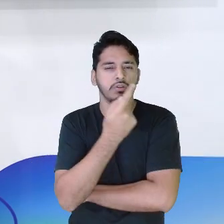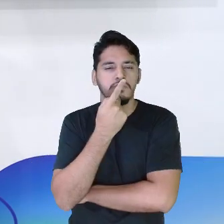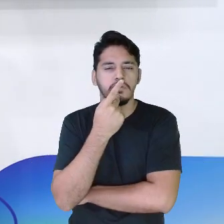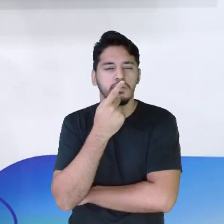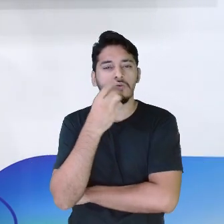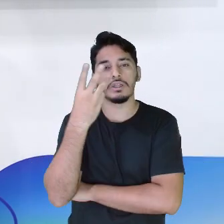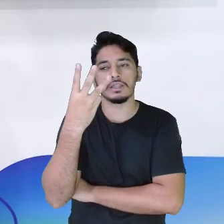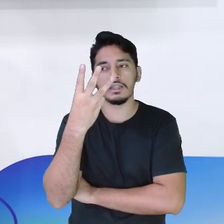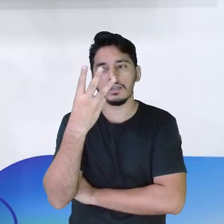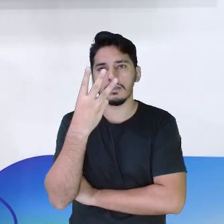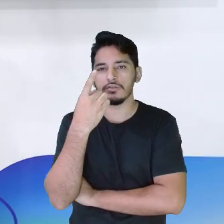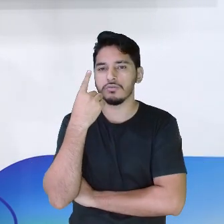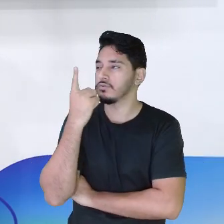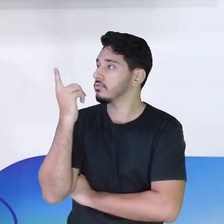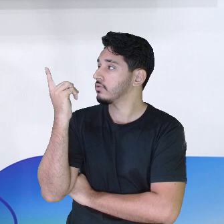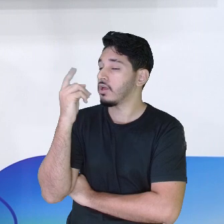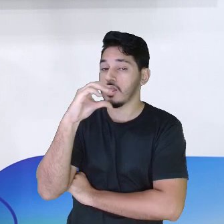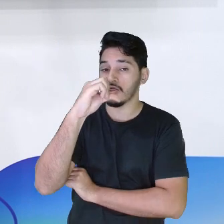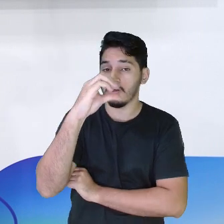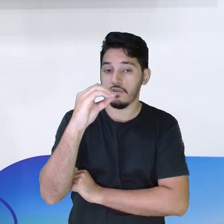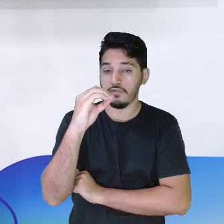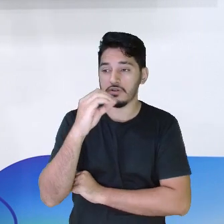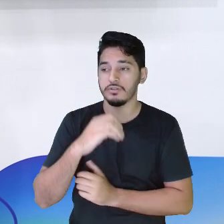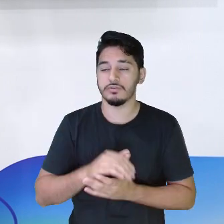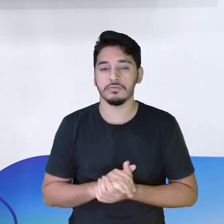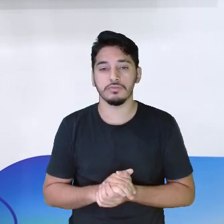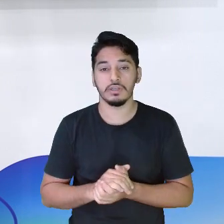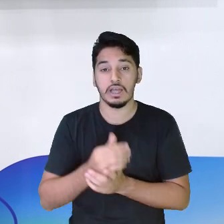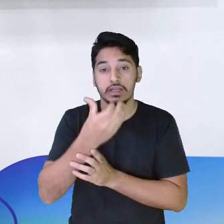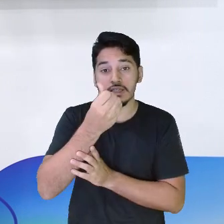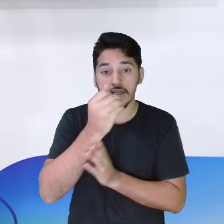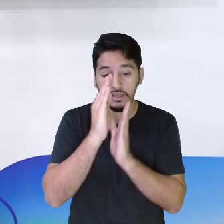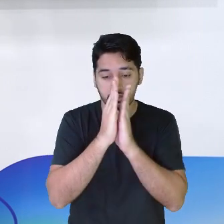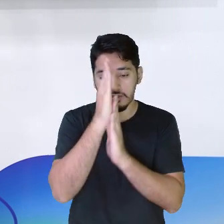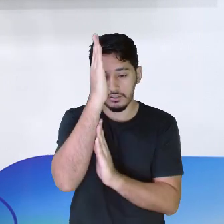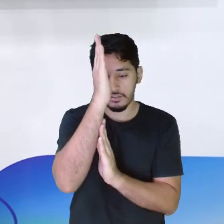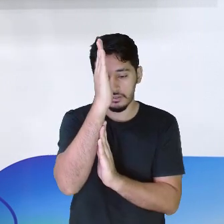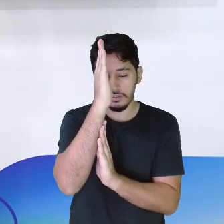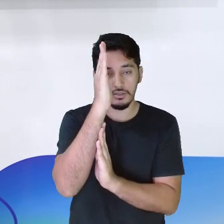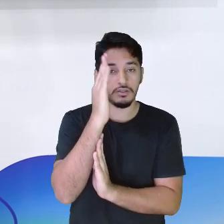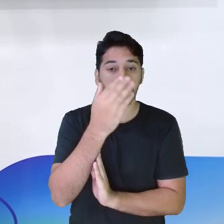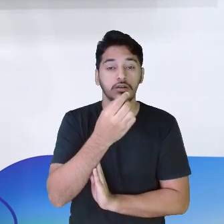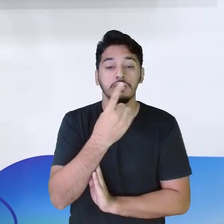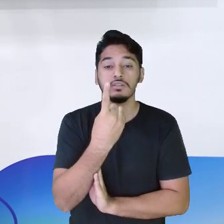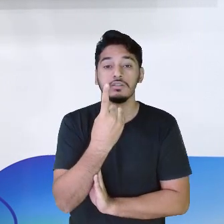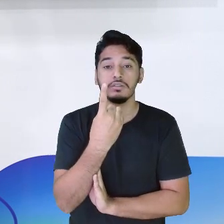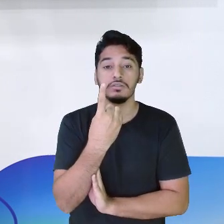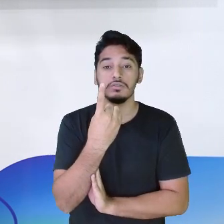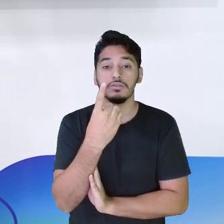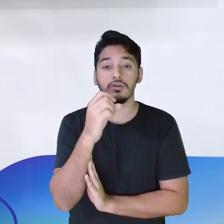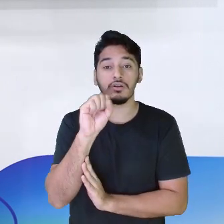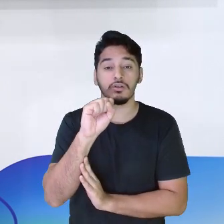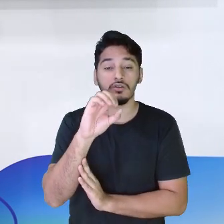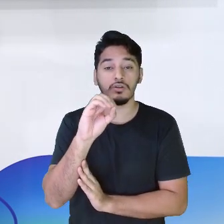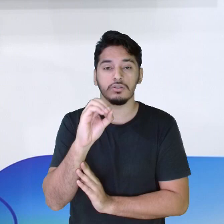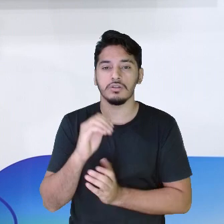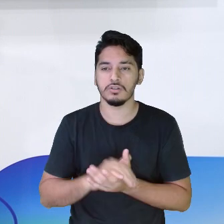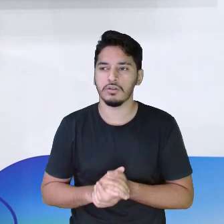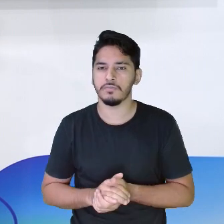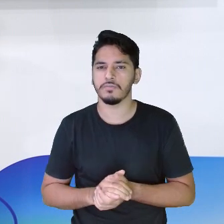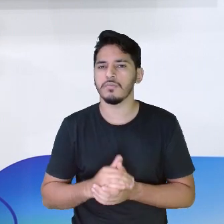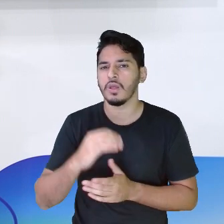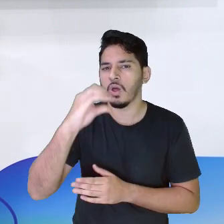3 horas, 90. 6 horas, 180. 280 graus.